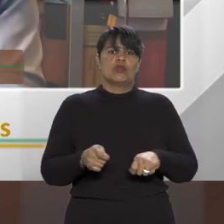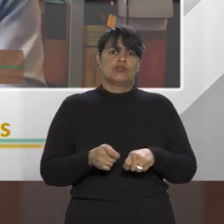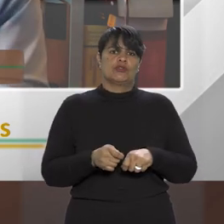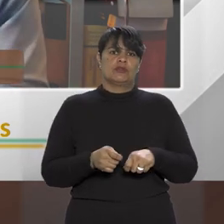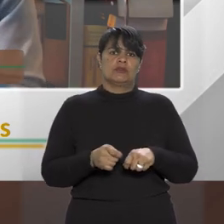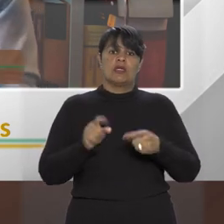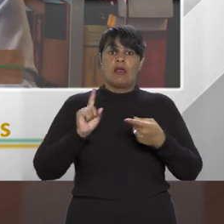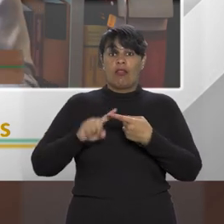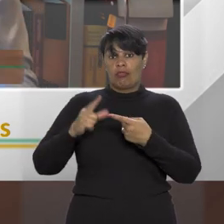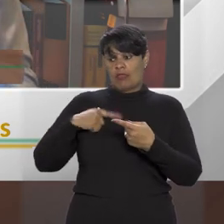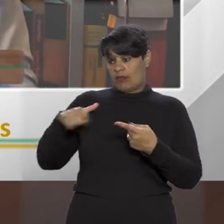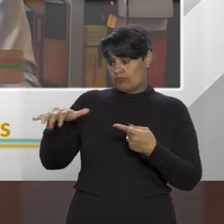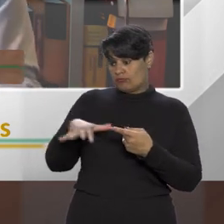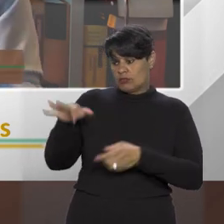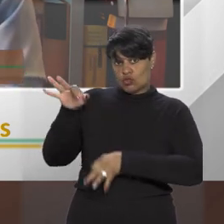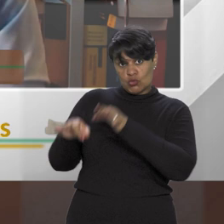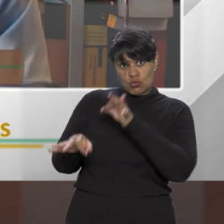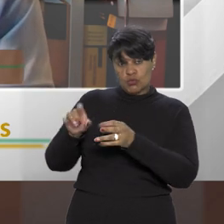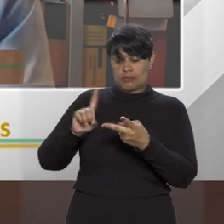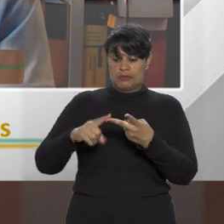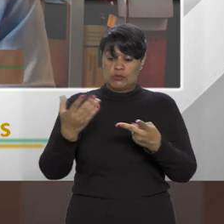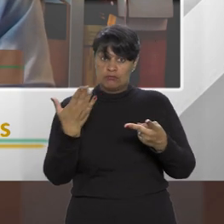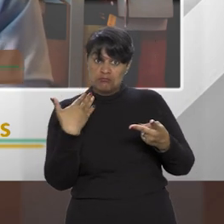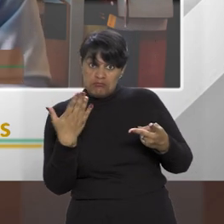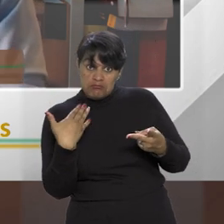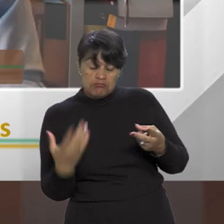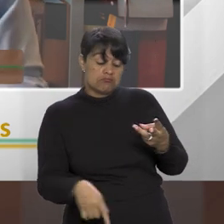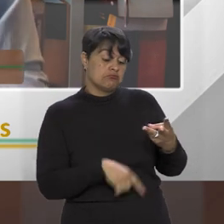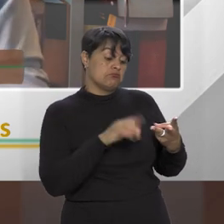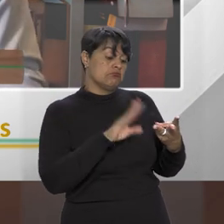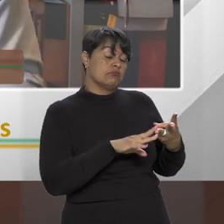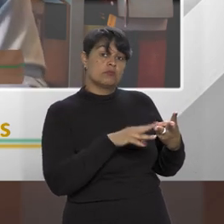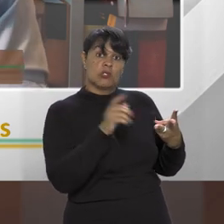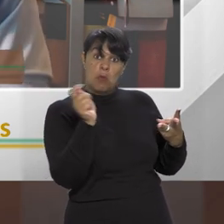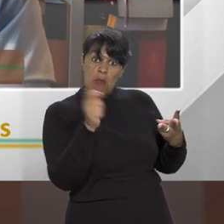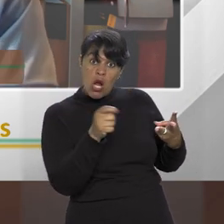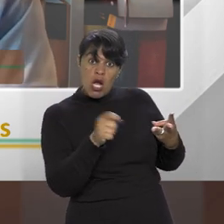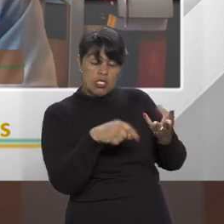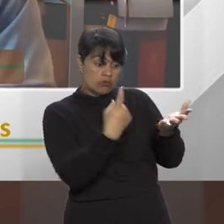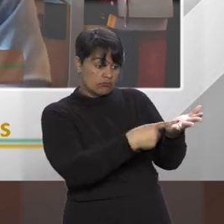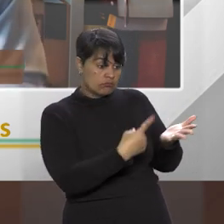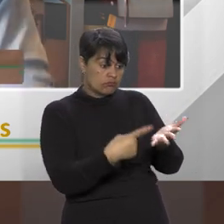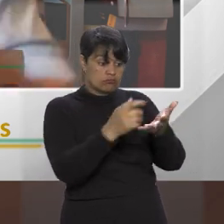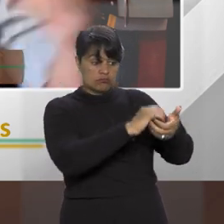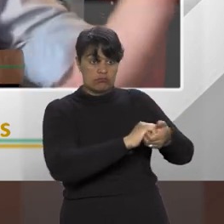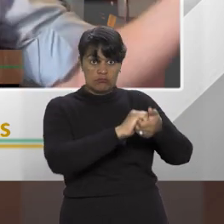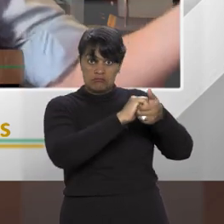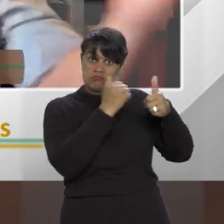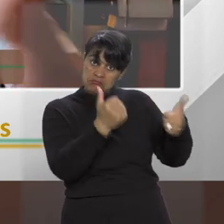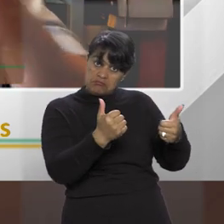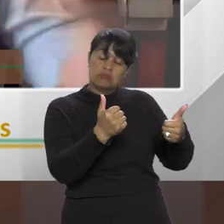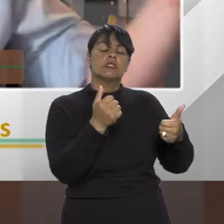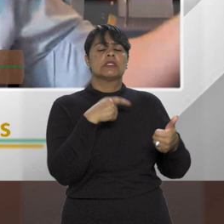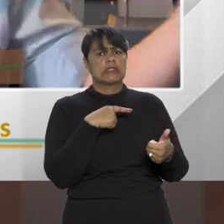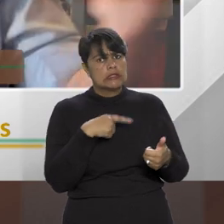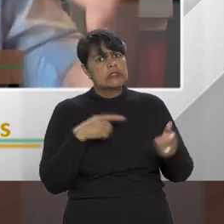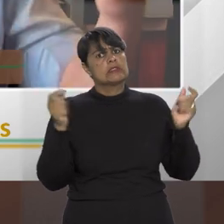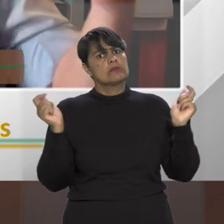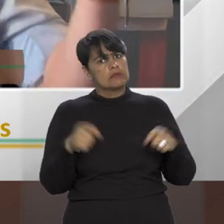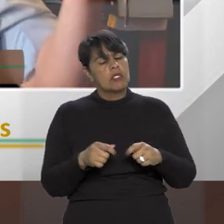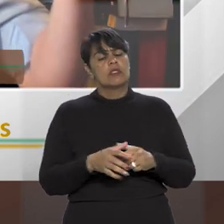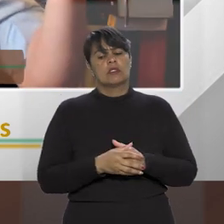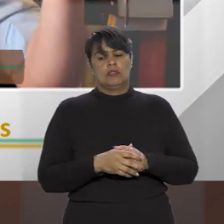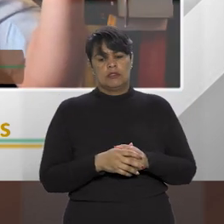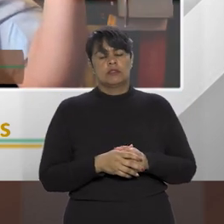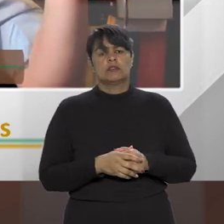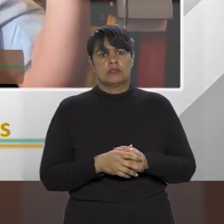permite consensualidade o tempo todo, que eu posso criar normas, novas portas, tem negócios processuais, que tem trânsito de técnicas